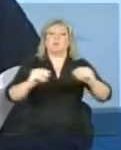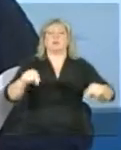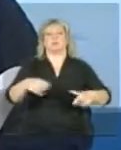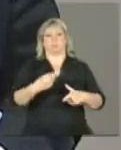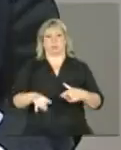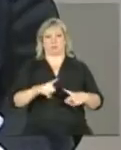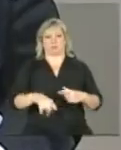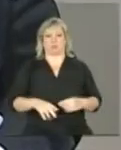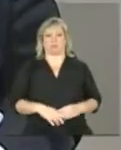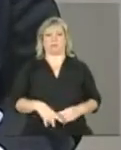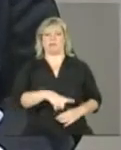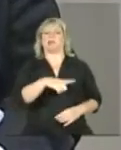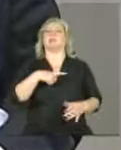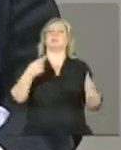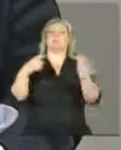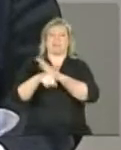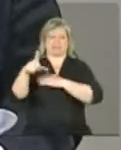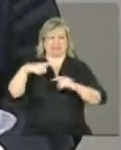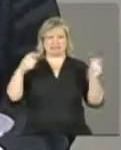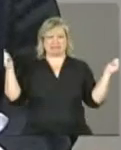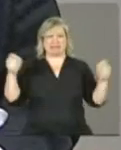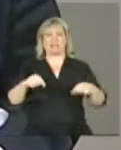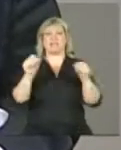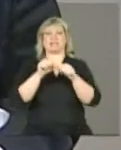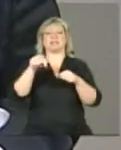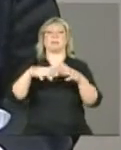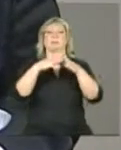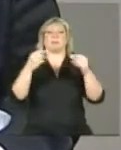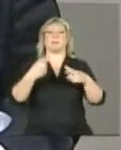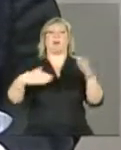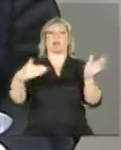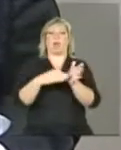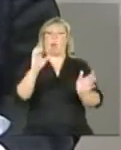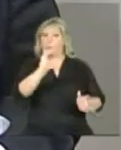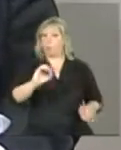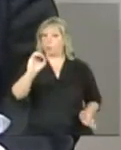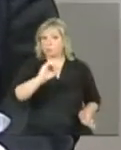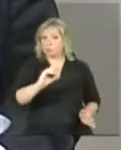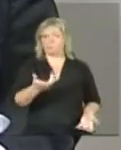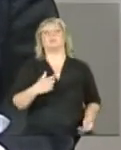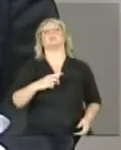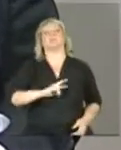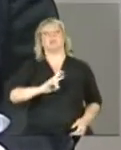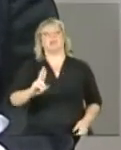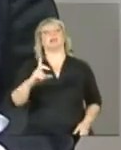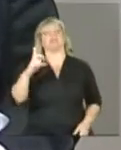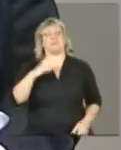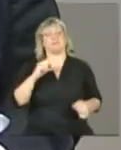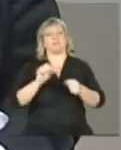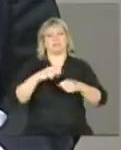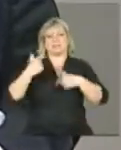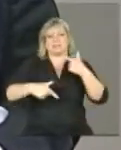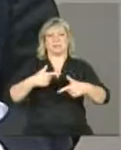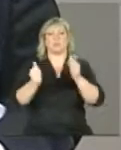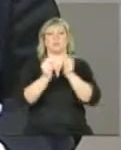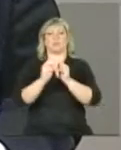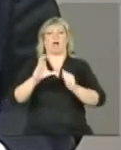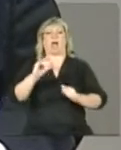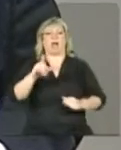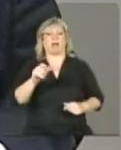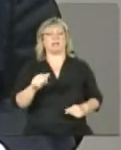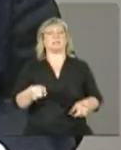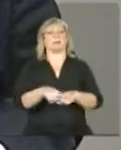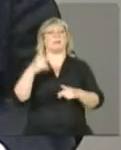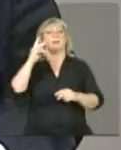outubro para se fazer isso estamos fazendo todas as sugestões junto à Caixa para que gestores locais não tenham dificuldade para realizar a